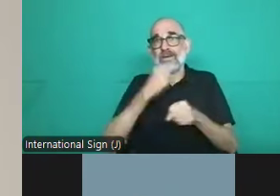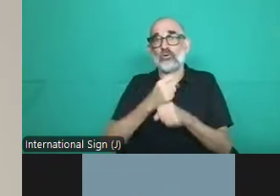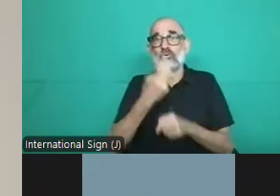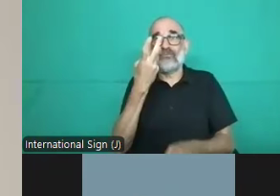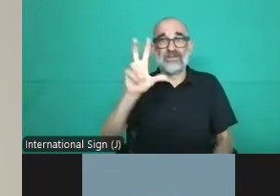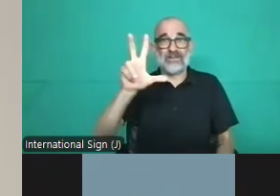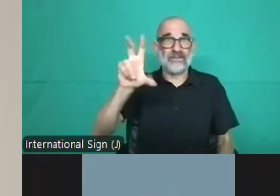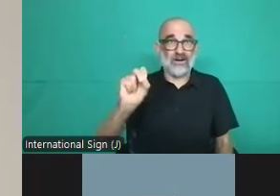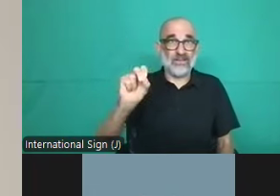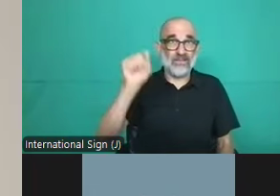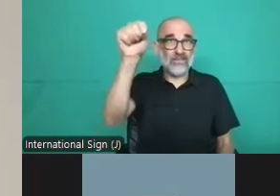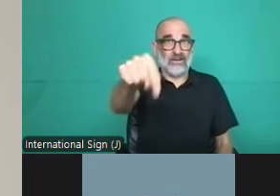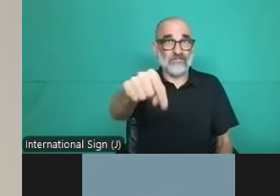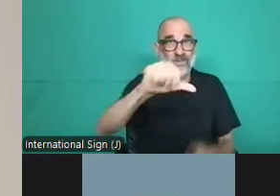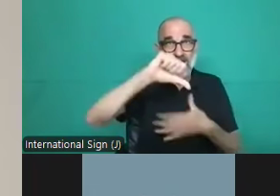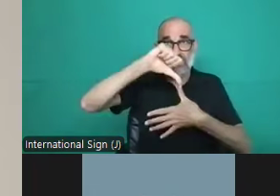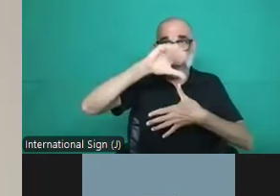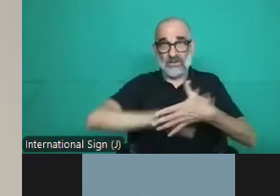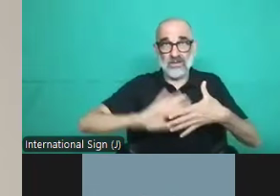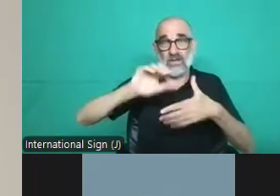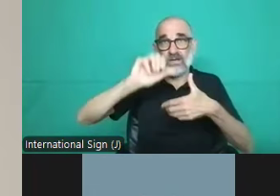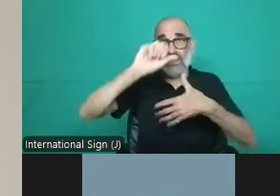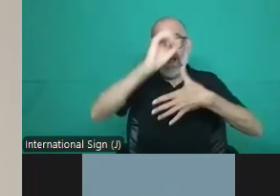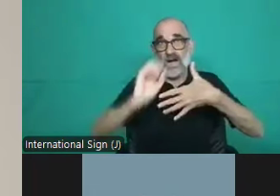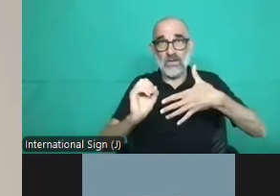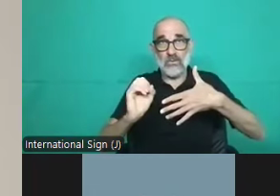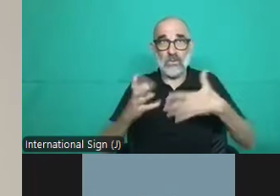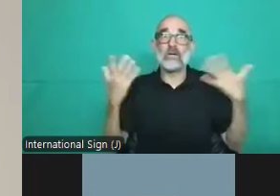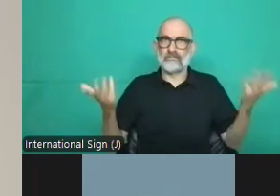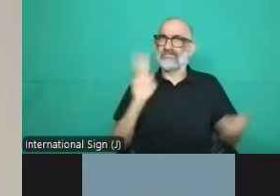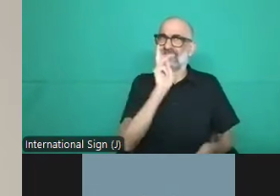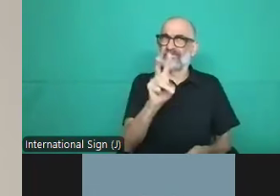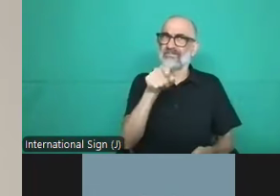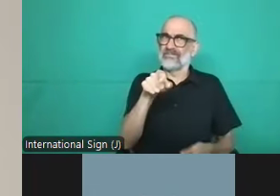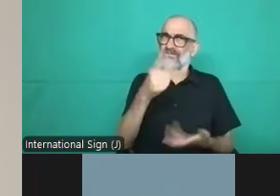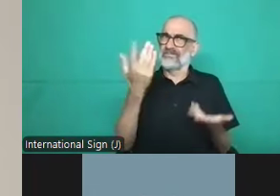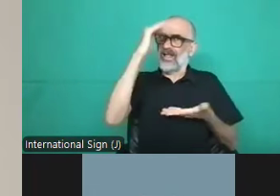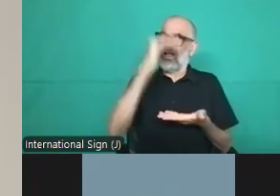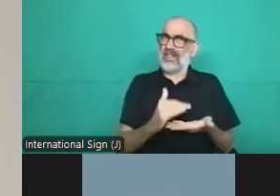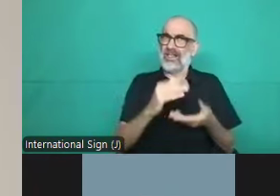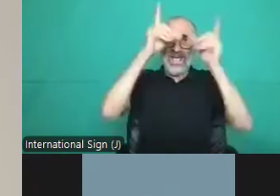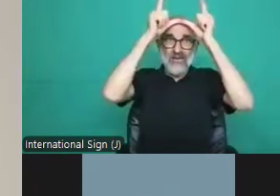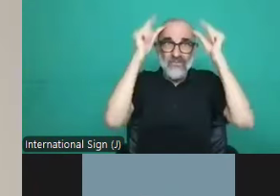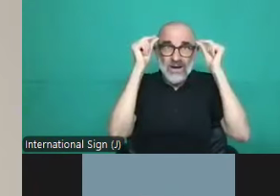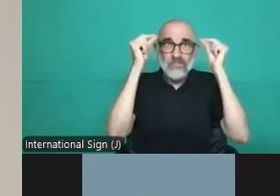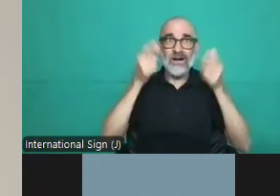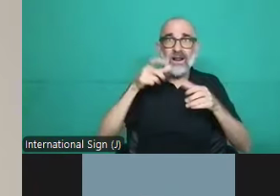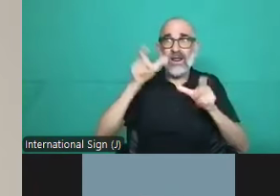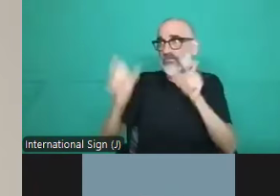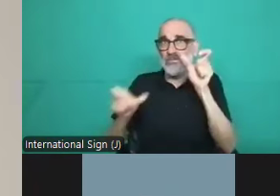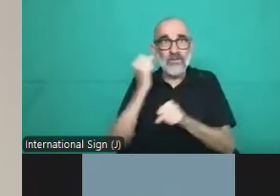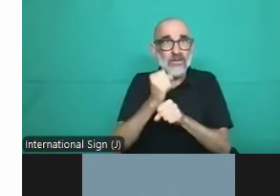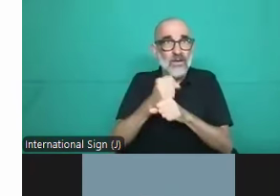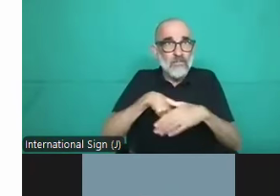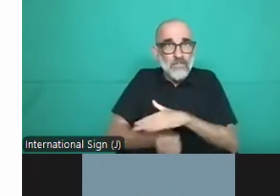esa E necesidad isso ajuda urgente de a enfocar los servicios, no olhar solo transformar nessa los sistemas de salud, necessidade sino de não somente de transformar reconstruir la fuerza os serviços laboral de de salud saúde,